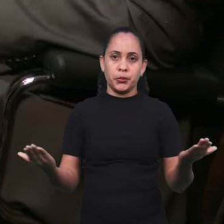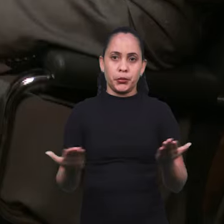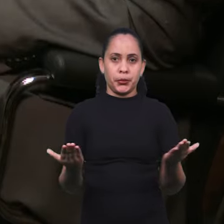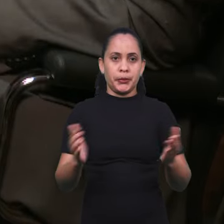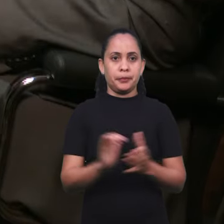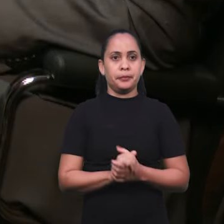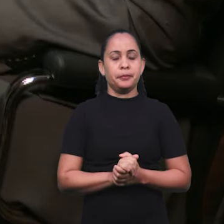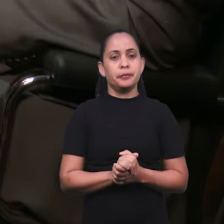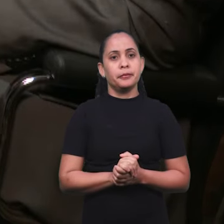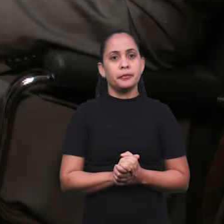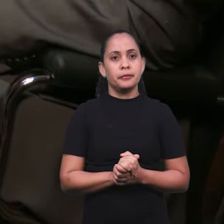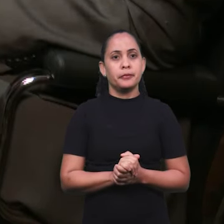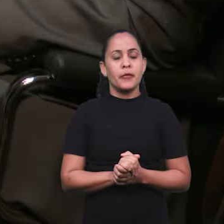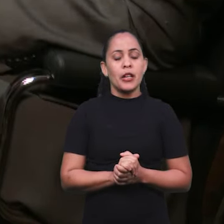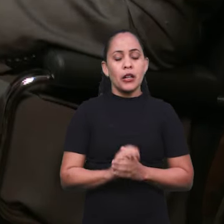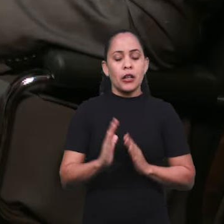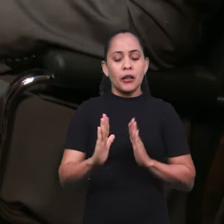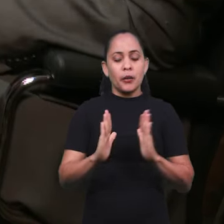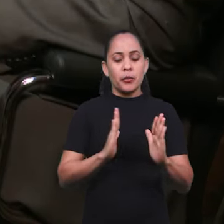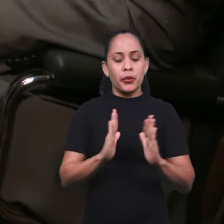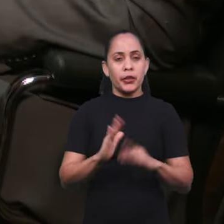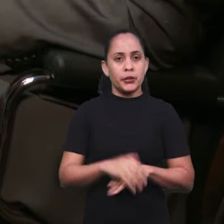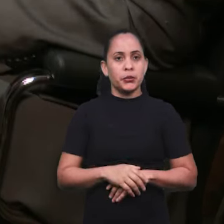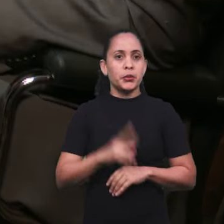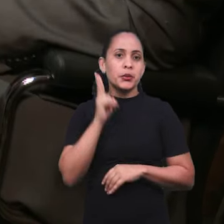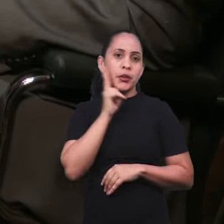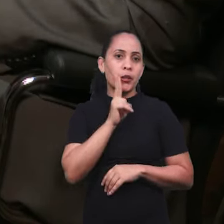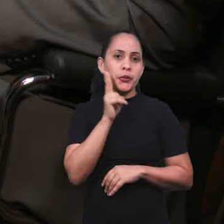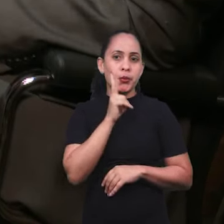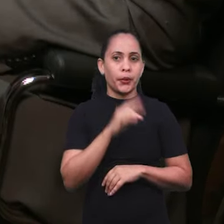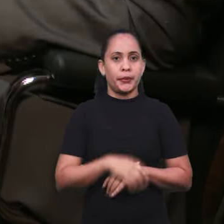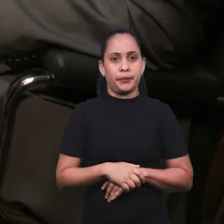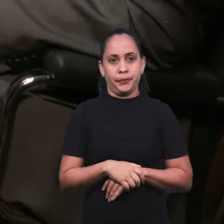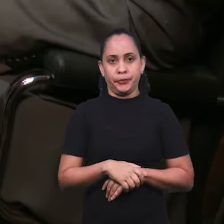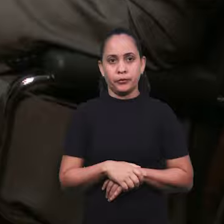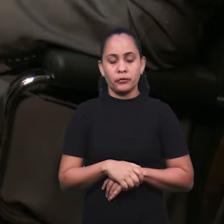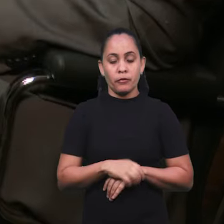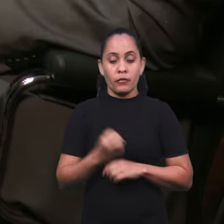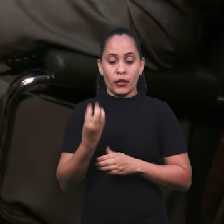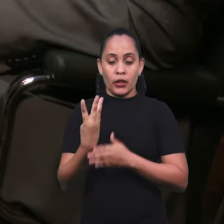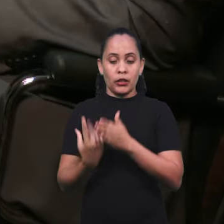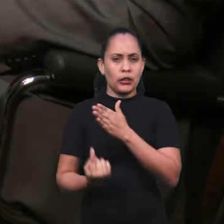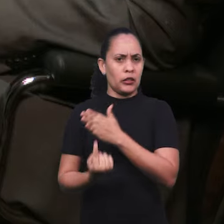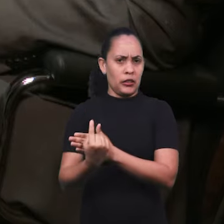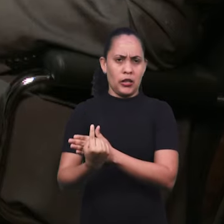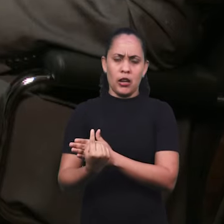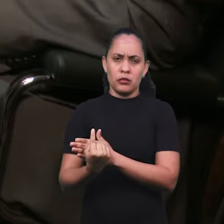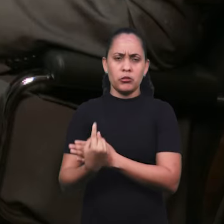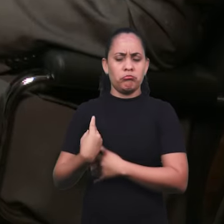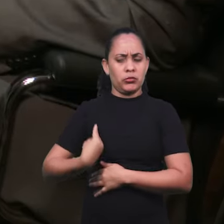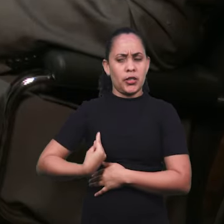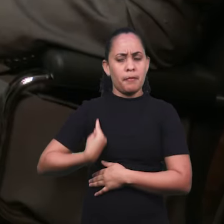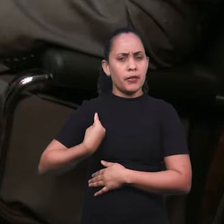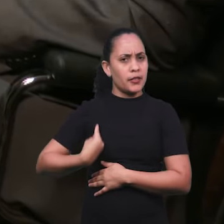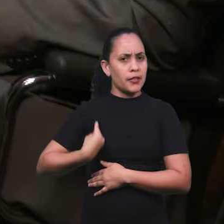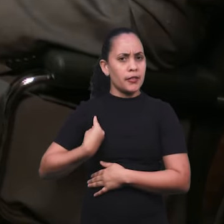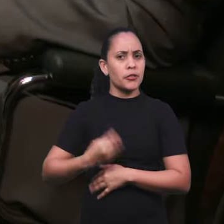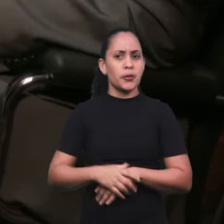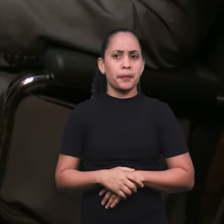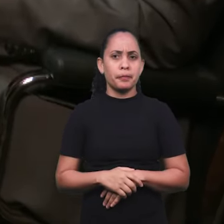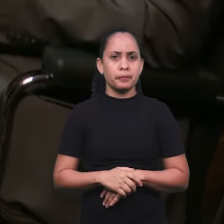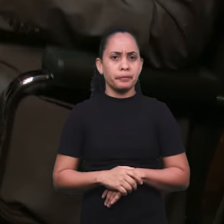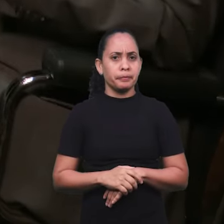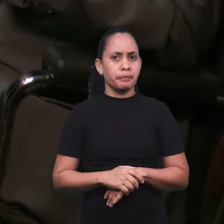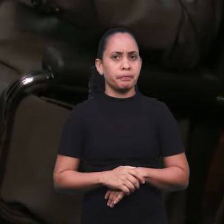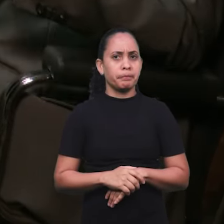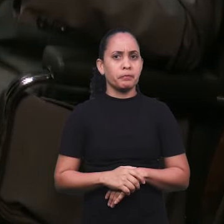aqui, em cada momento da história do homem, a Trindade está presente. Né? A